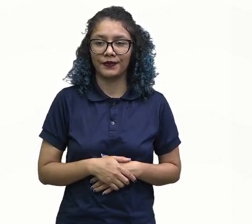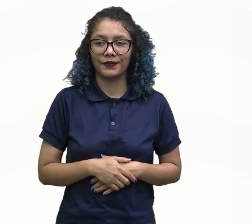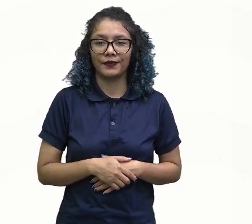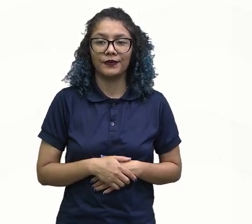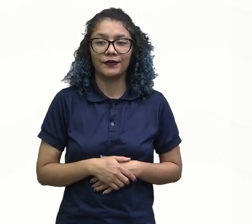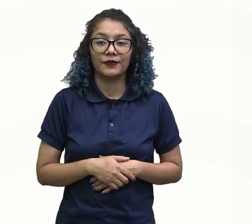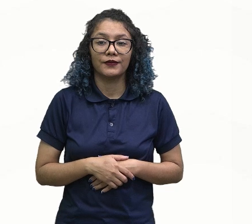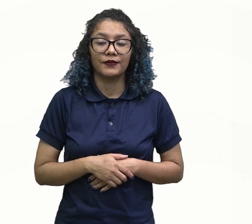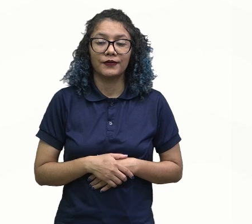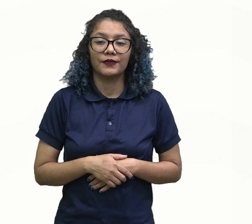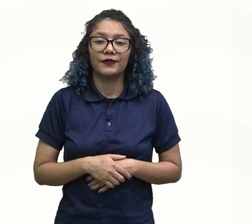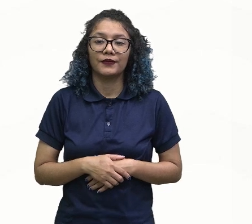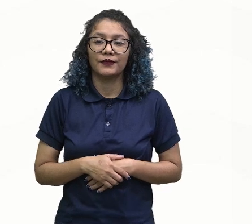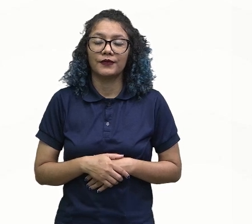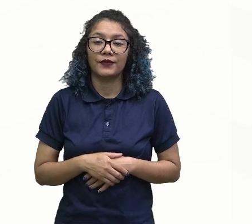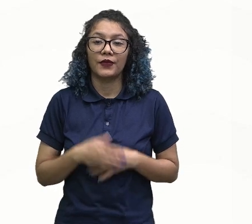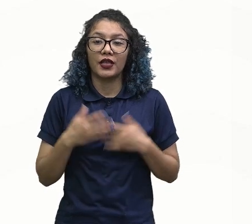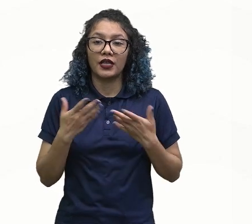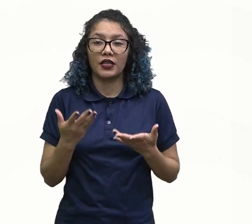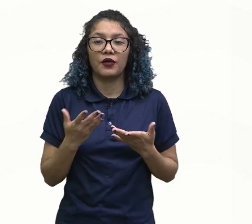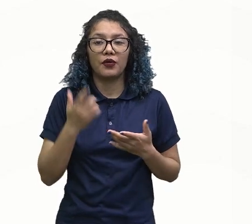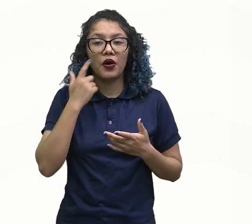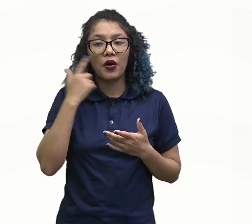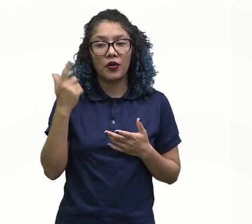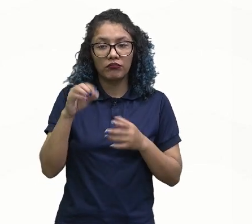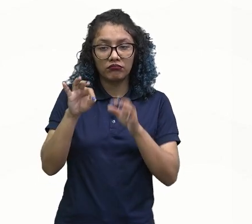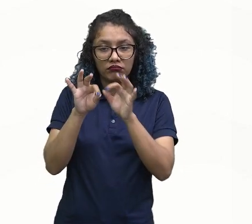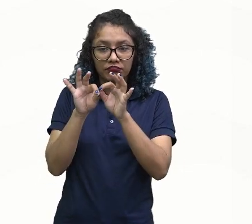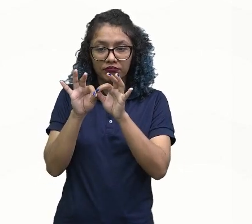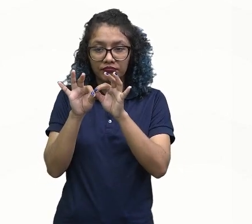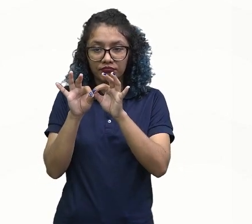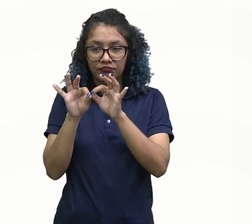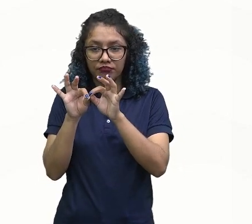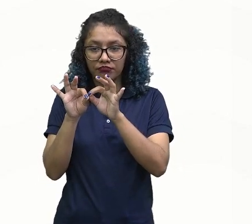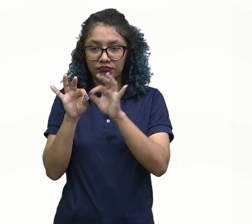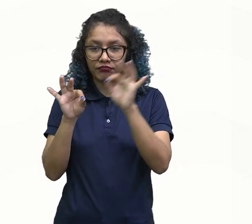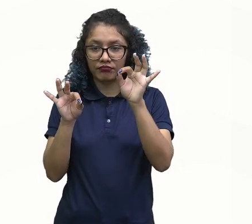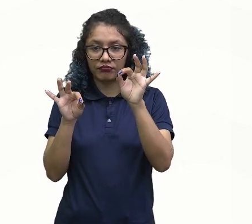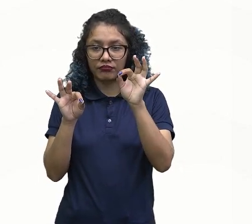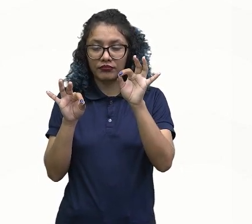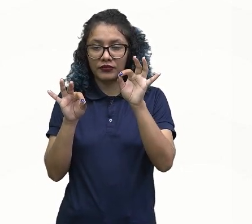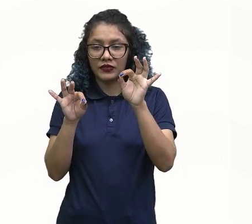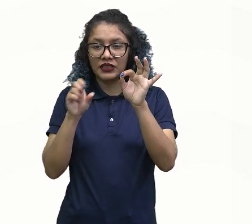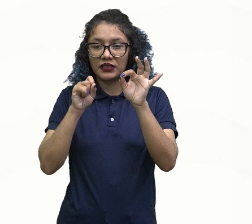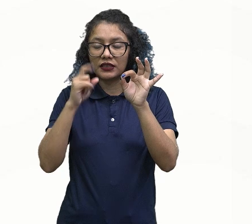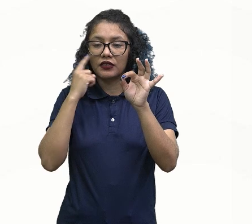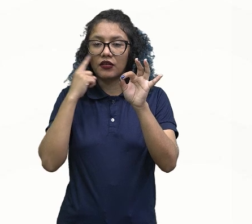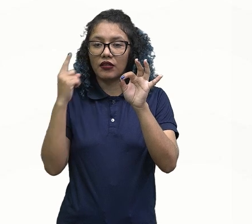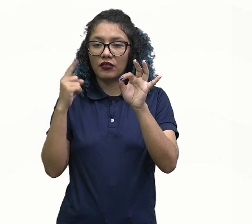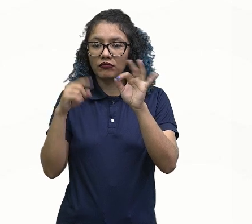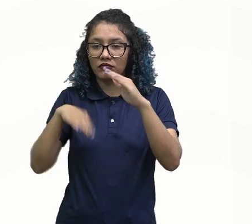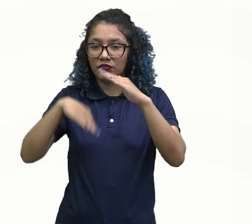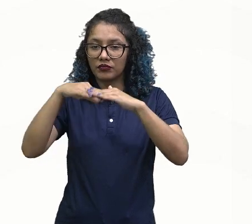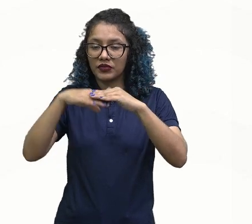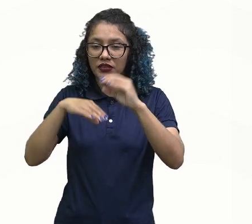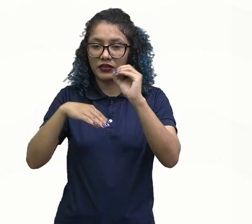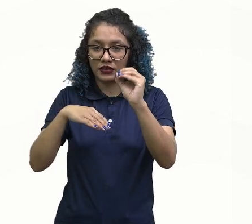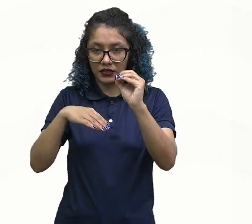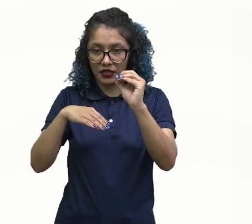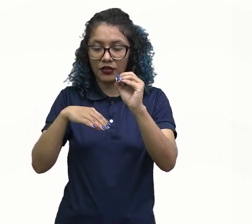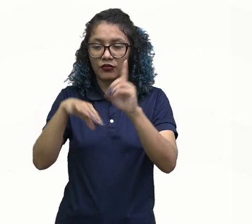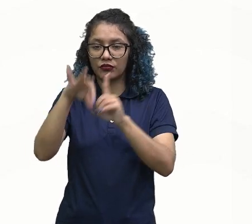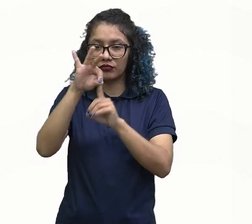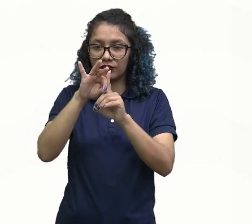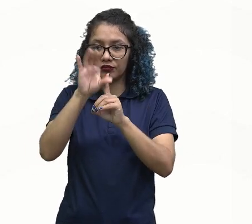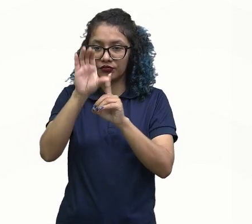Tá? Então, aqui, ó, você consegue ver que se eu pegar aqui 0 graus Celsius, isso é 0 graus Celsius